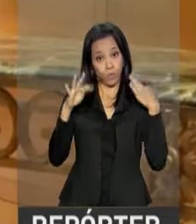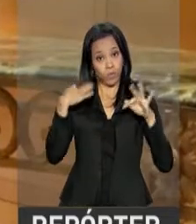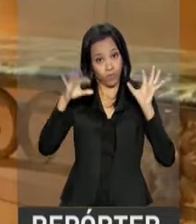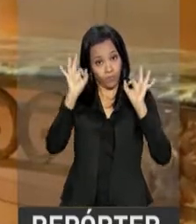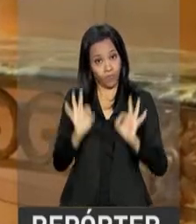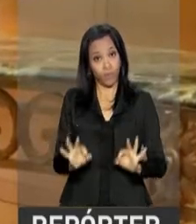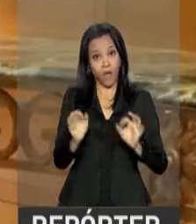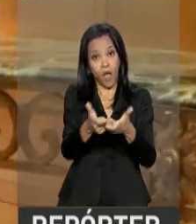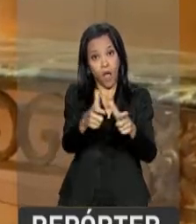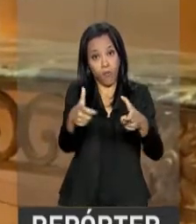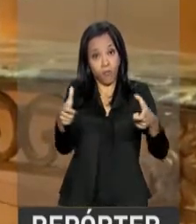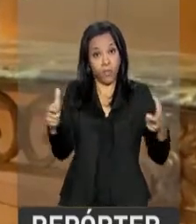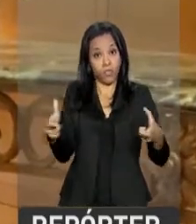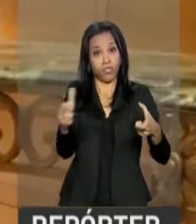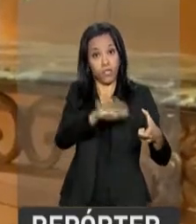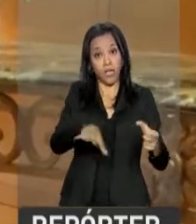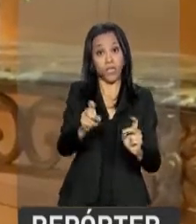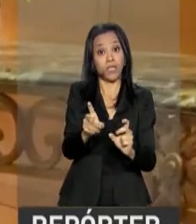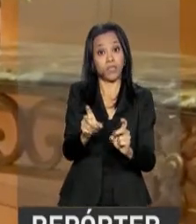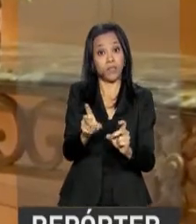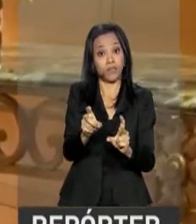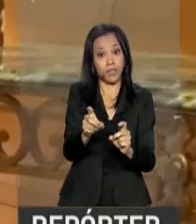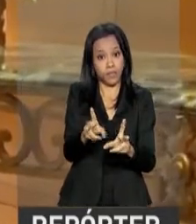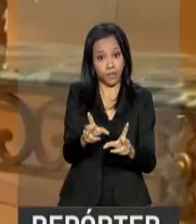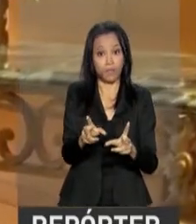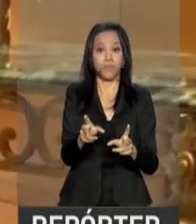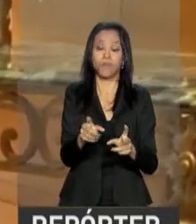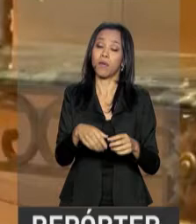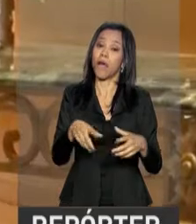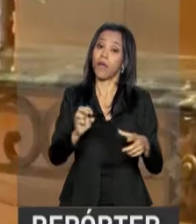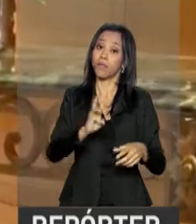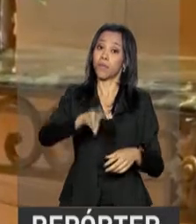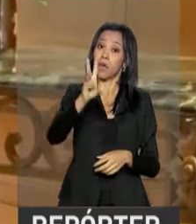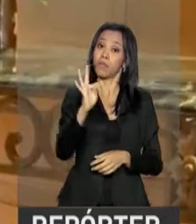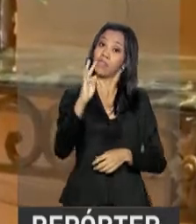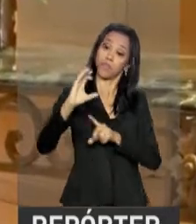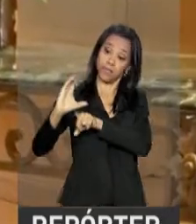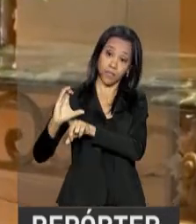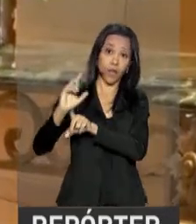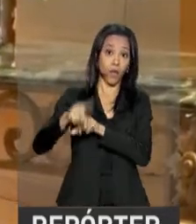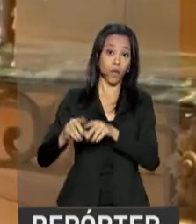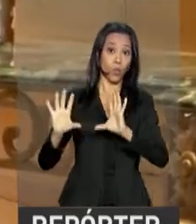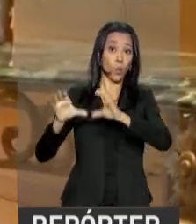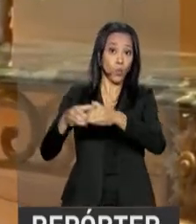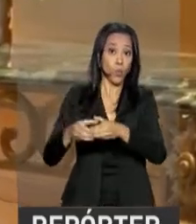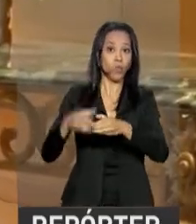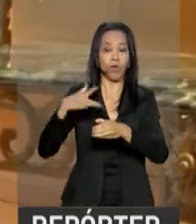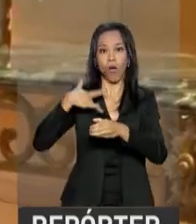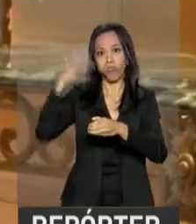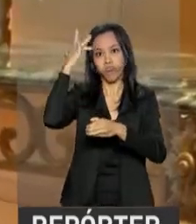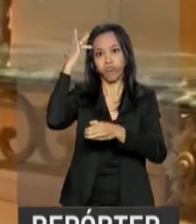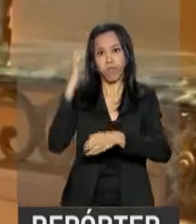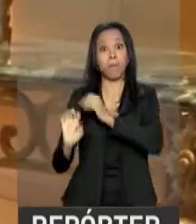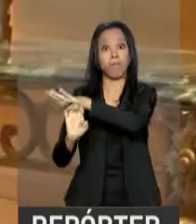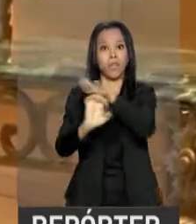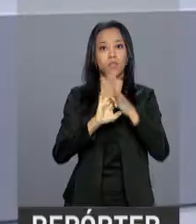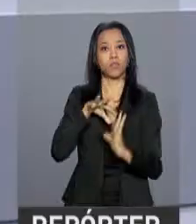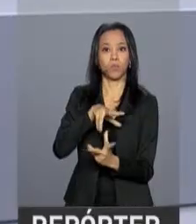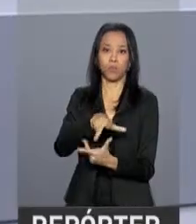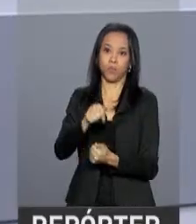fato a mente pelo ponto de vista comercial porque da ptc é uma instituição que um dos maiores empresários do